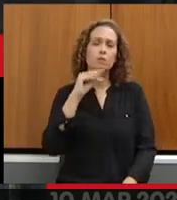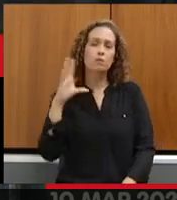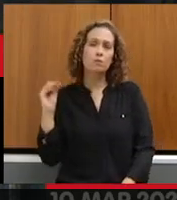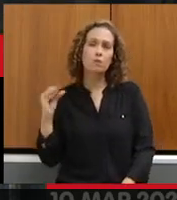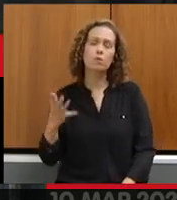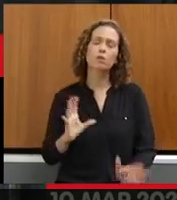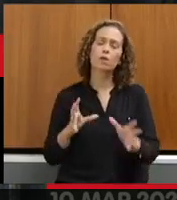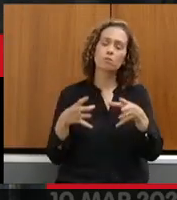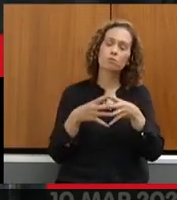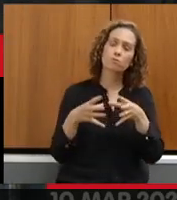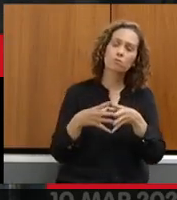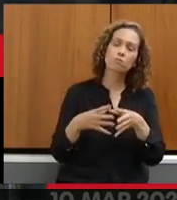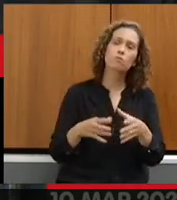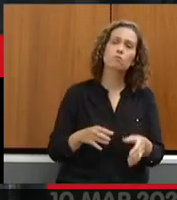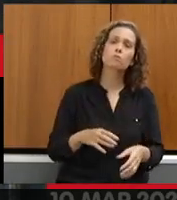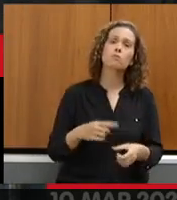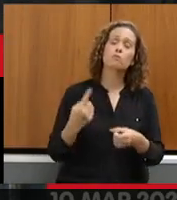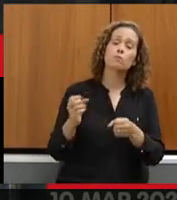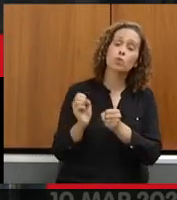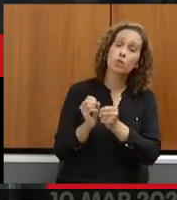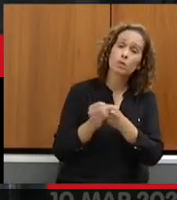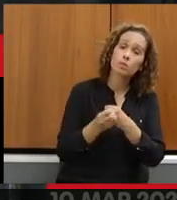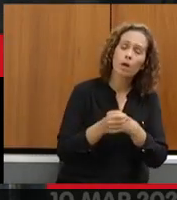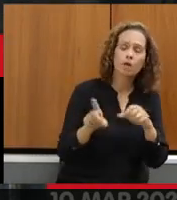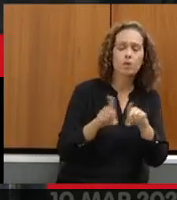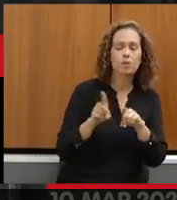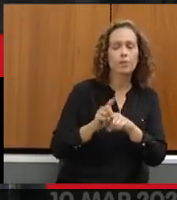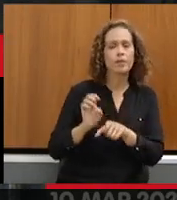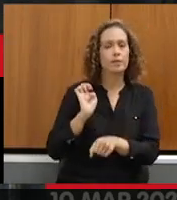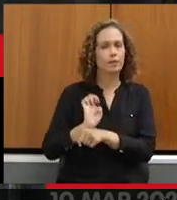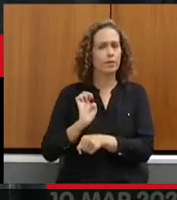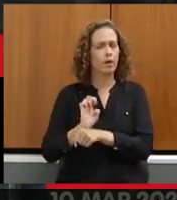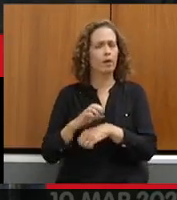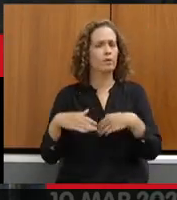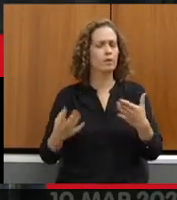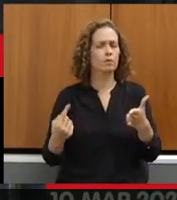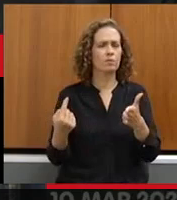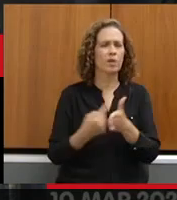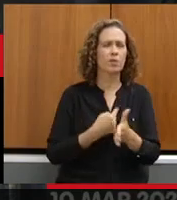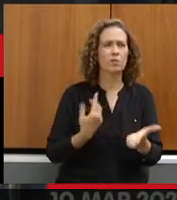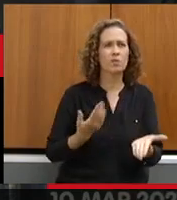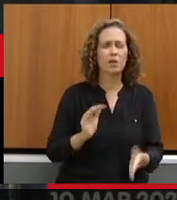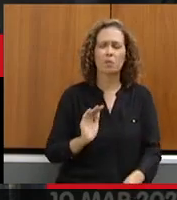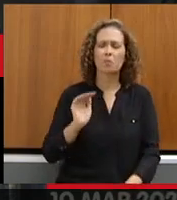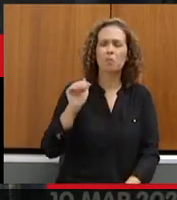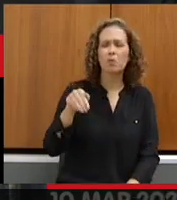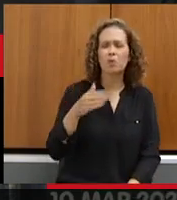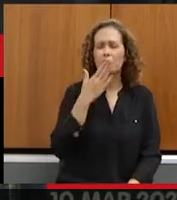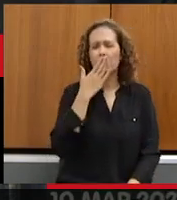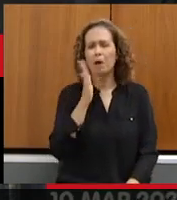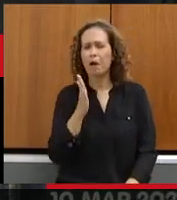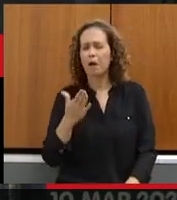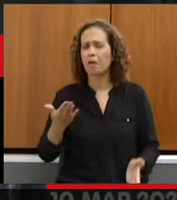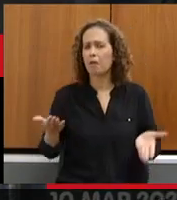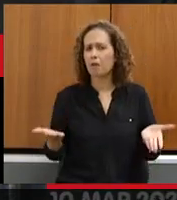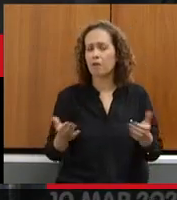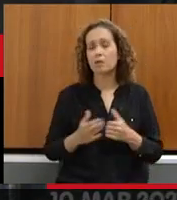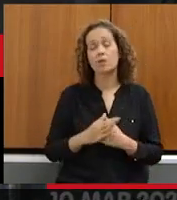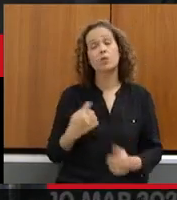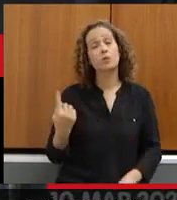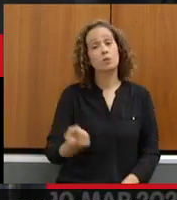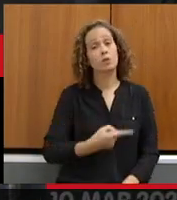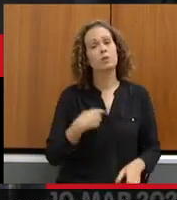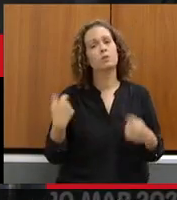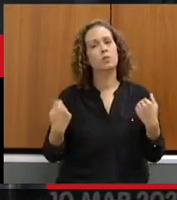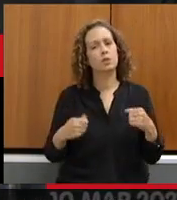municipais conta da Estadual é isso que foi feito quando você me pergunta qual etapa que pula nós temos que seguir o que há de